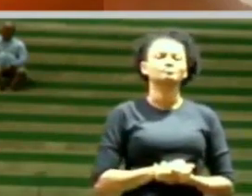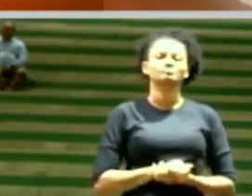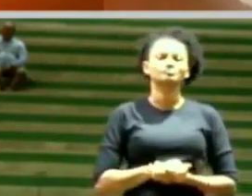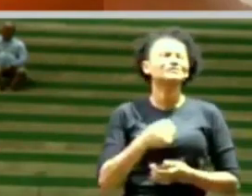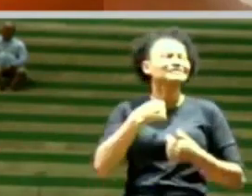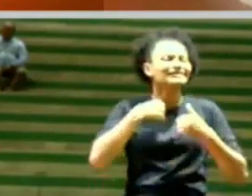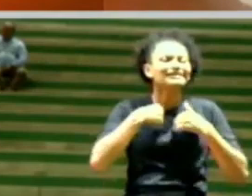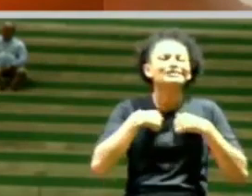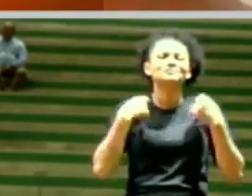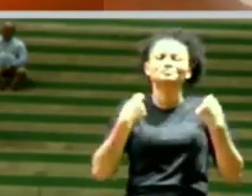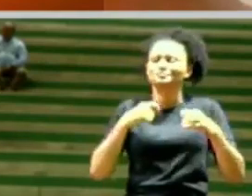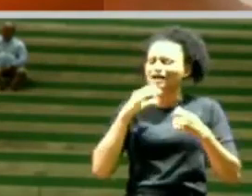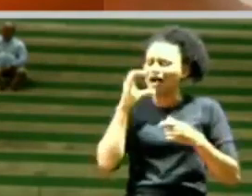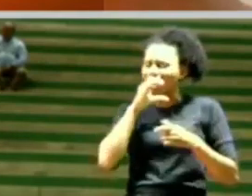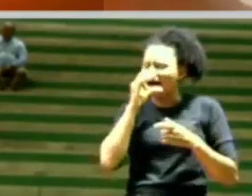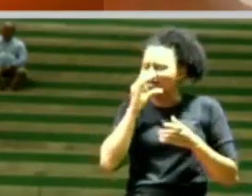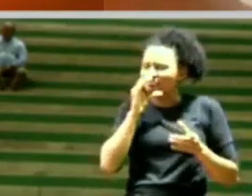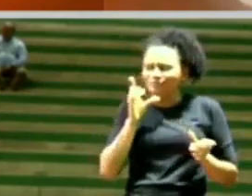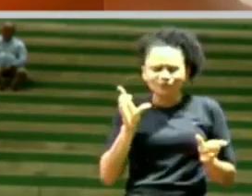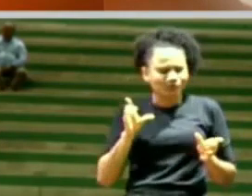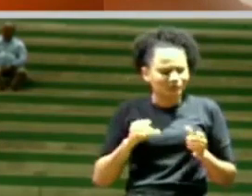Eu preciso adiantar aqui.